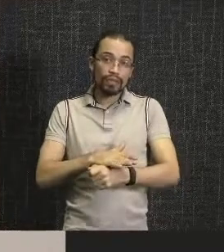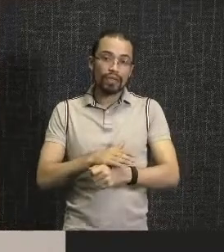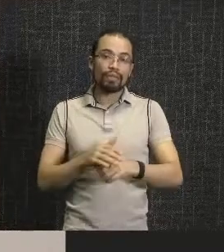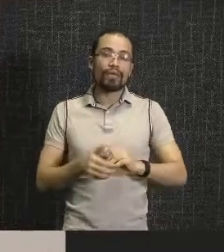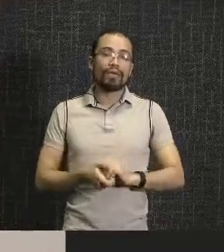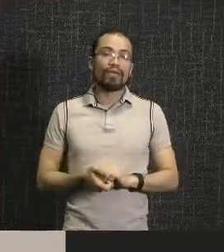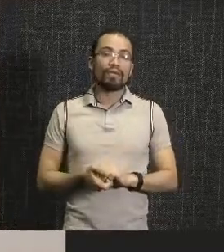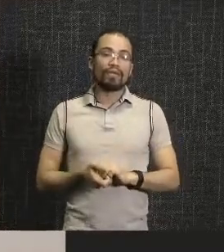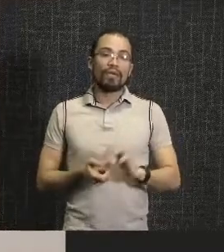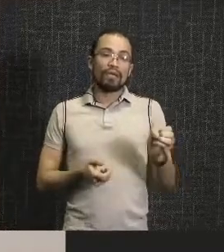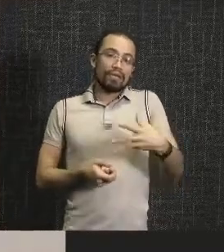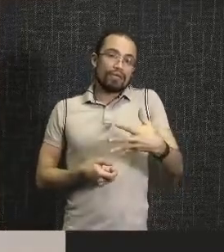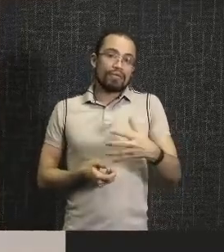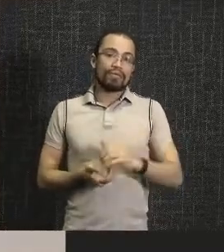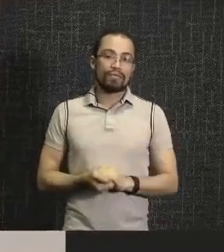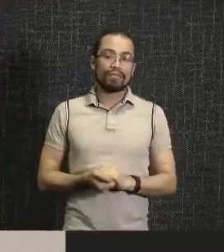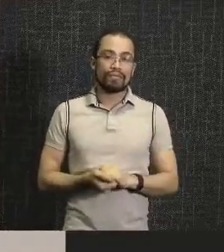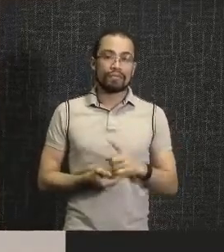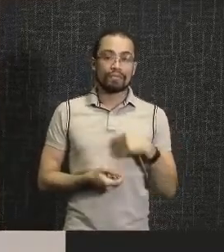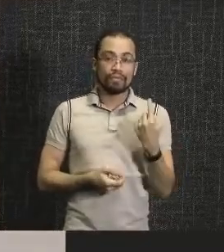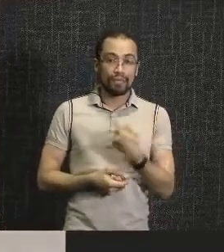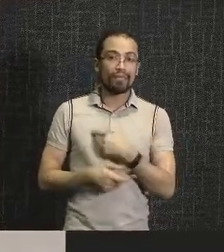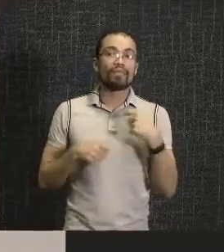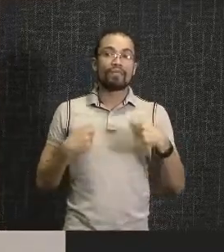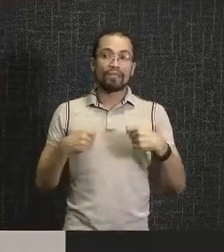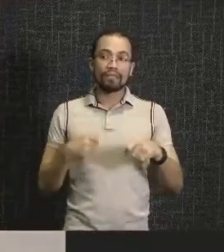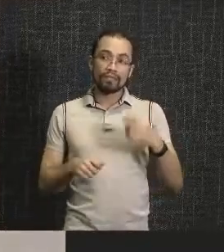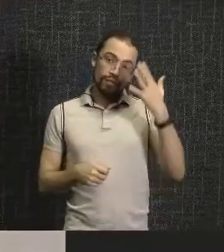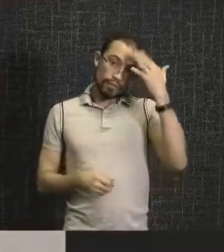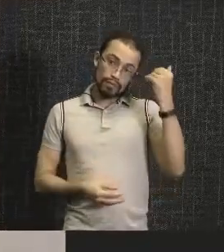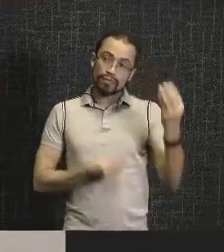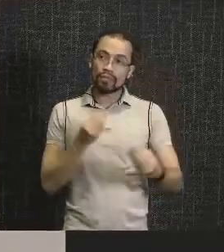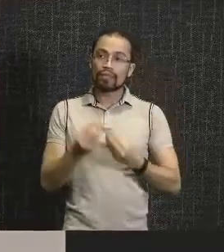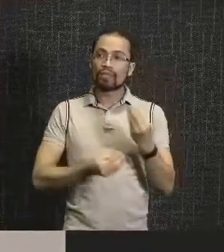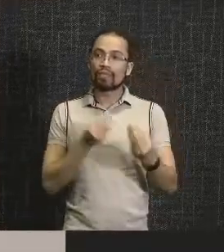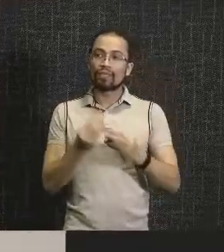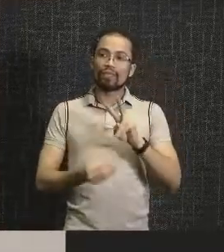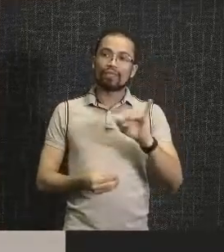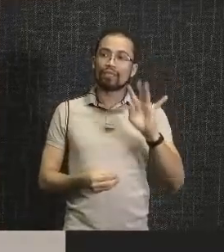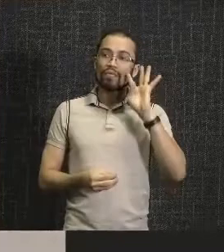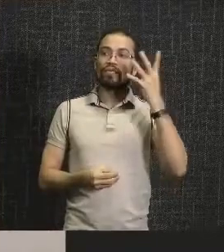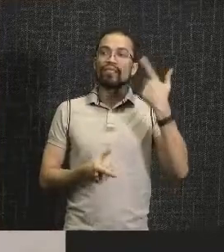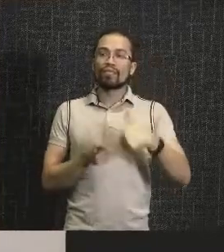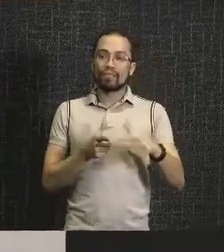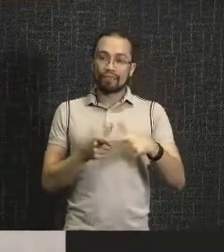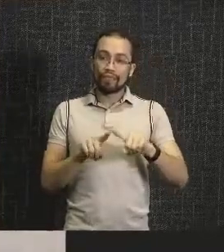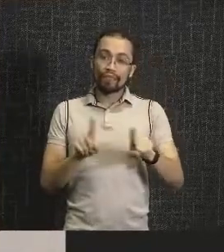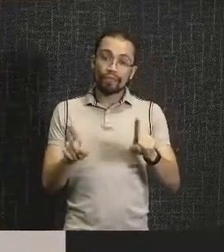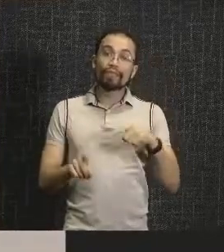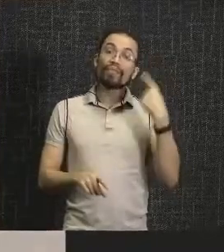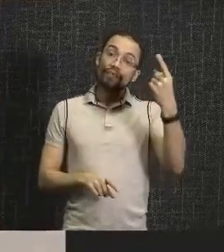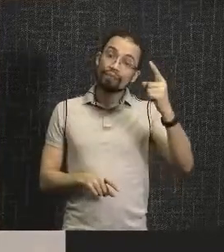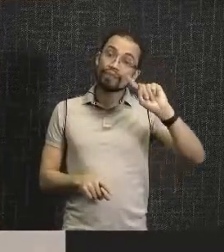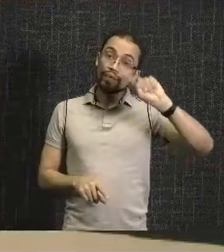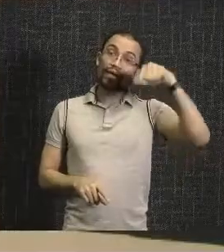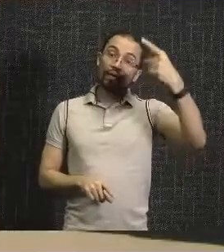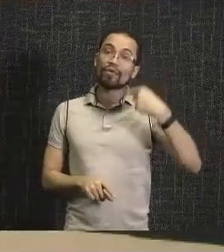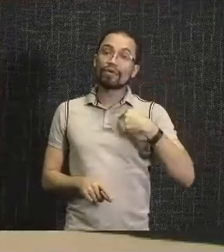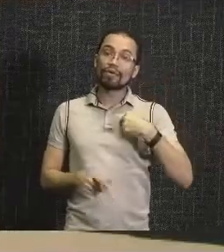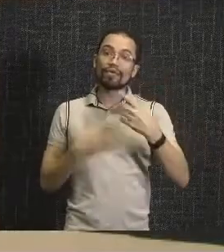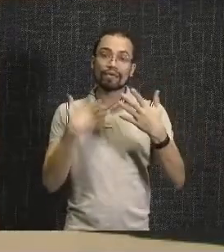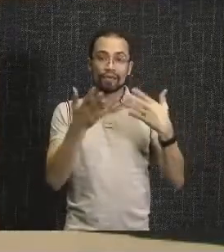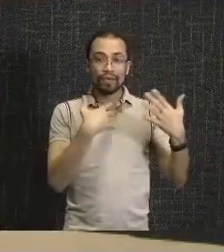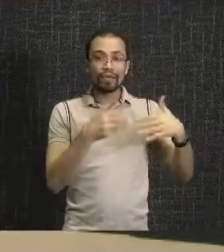a gente tem que caminhar para como é que a gente vai financiar essa recuperação, mas aí eu deixo para o debate que, com certeza,